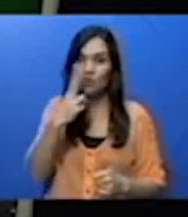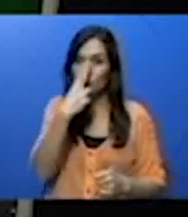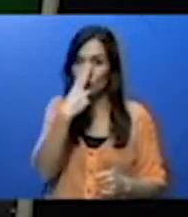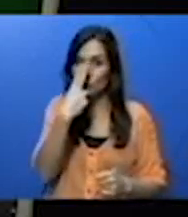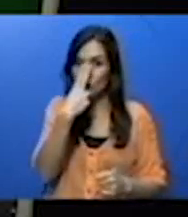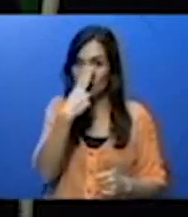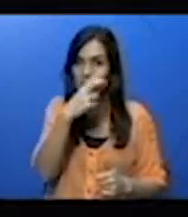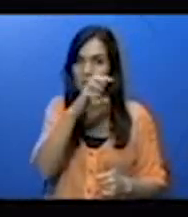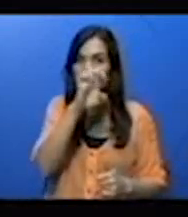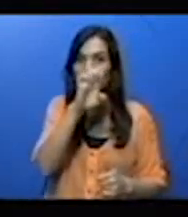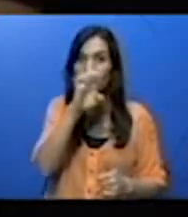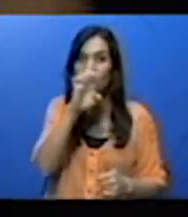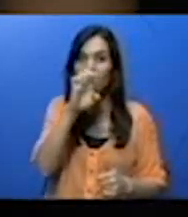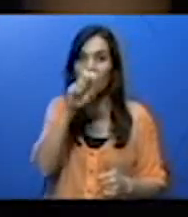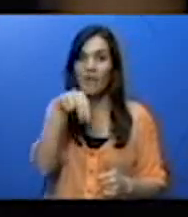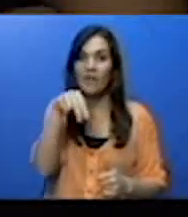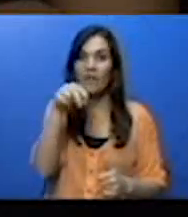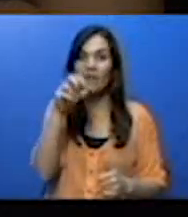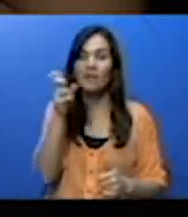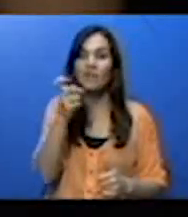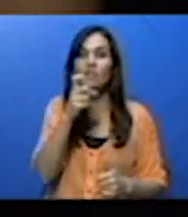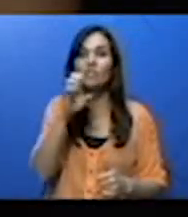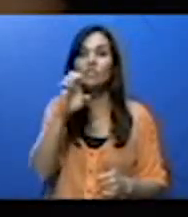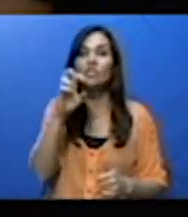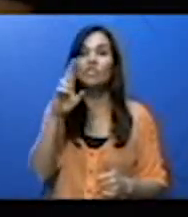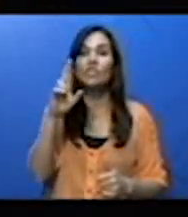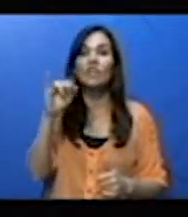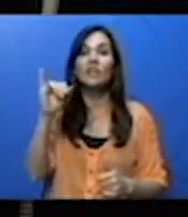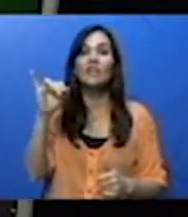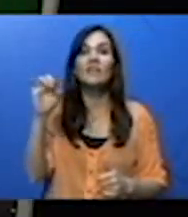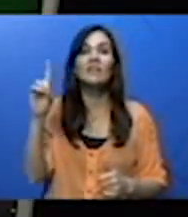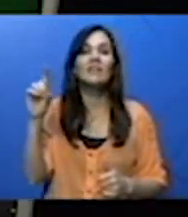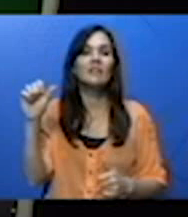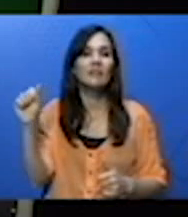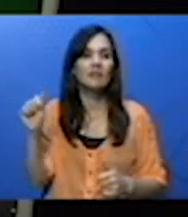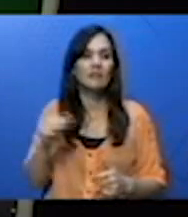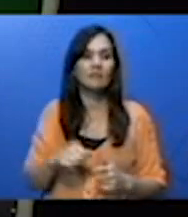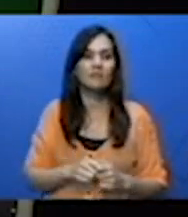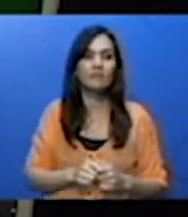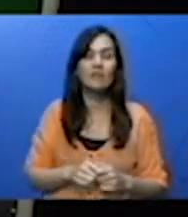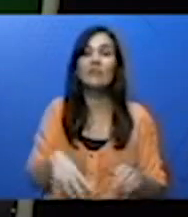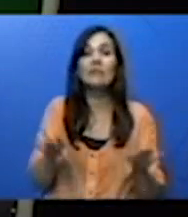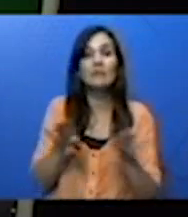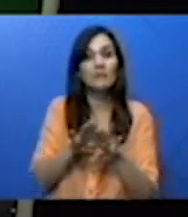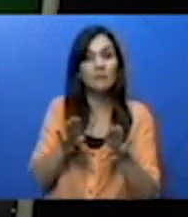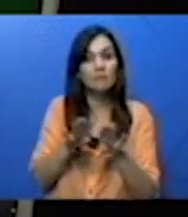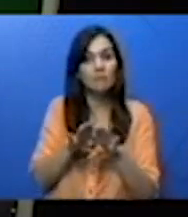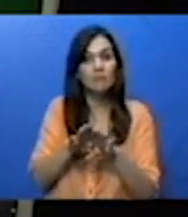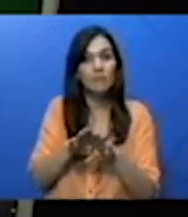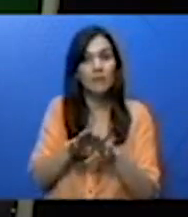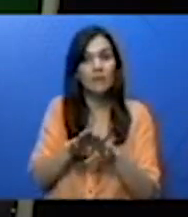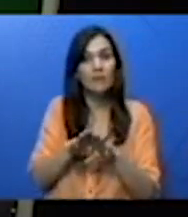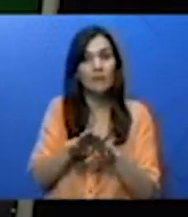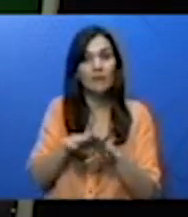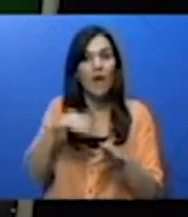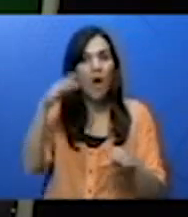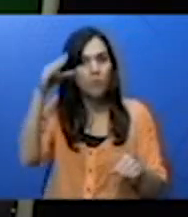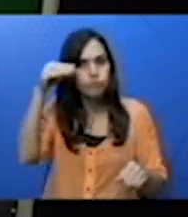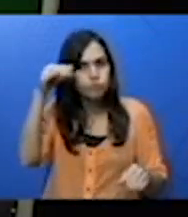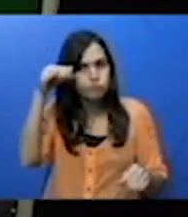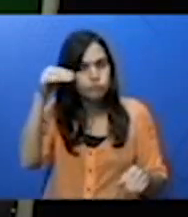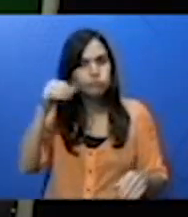tá? Petulante significa que é atrevida. Aqui, ó, zombeteira,